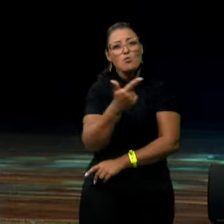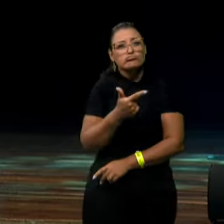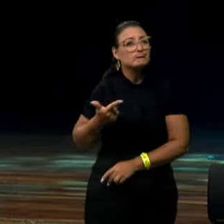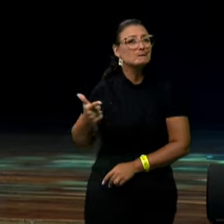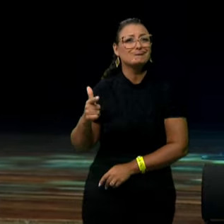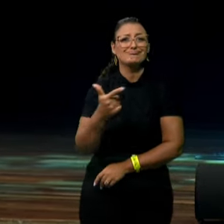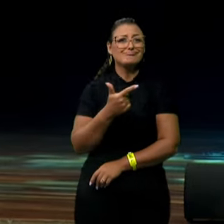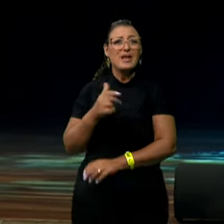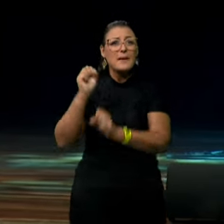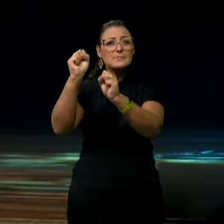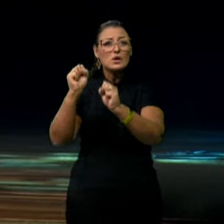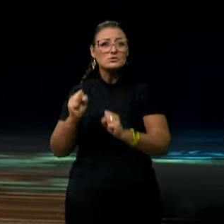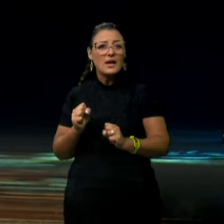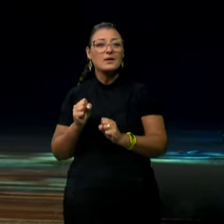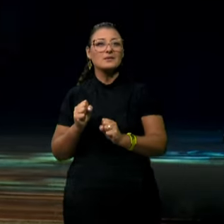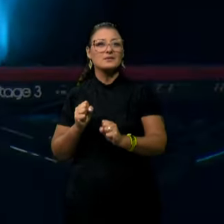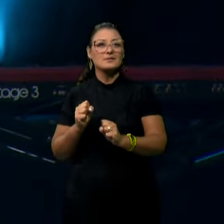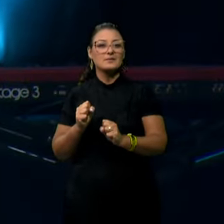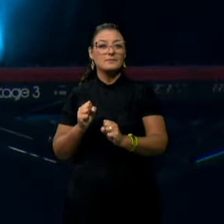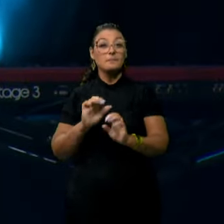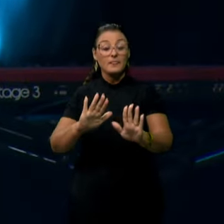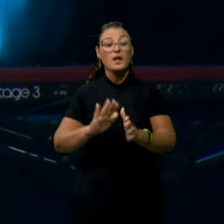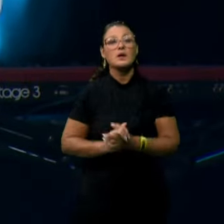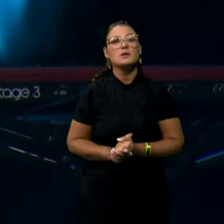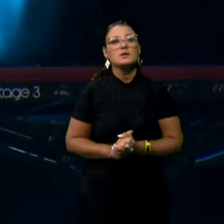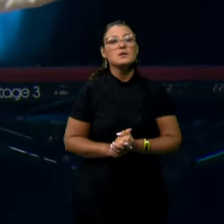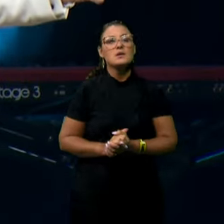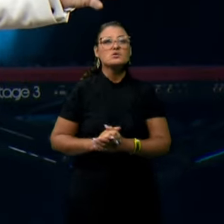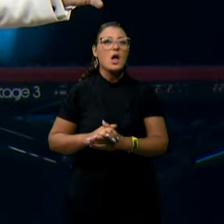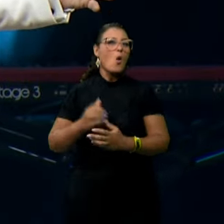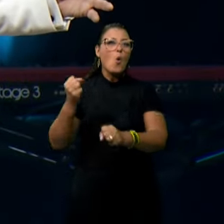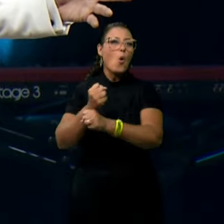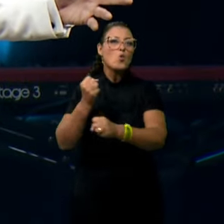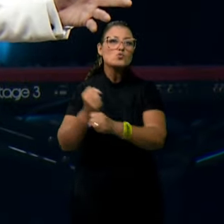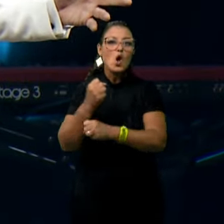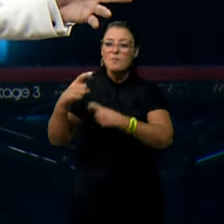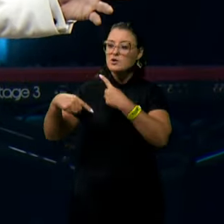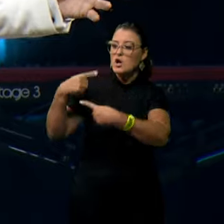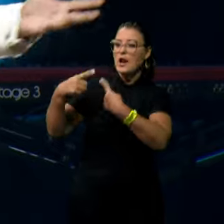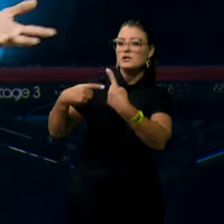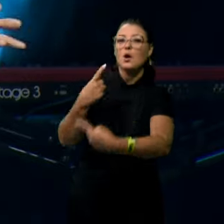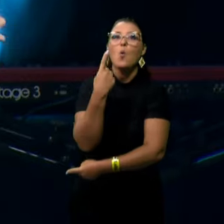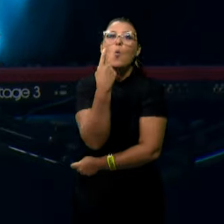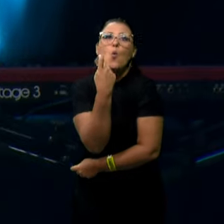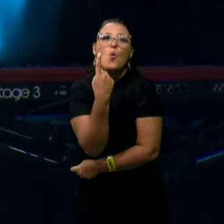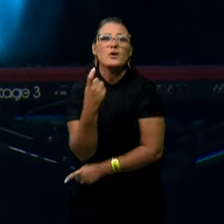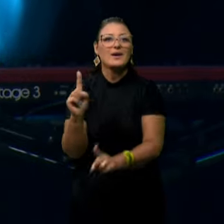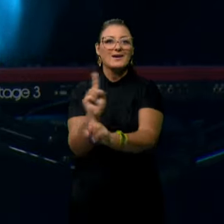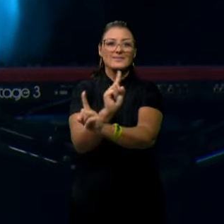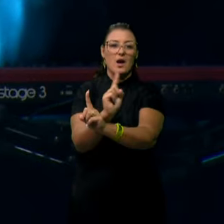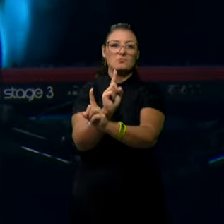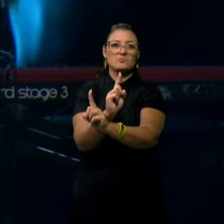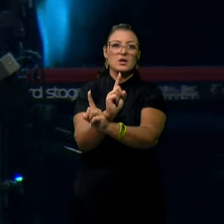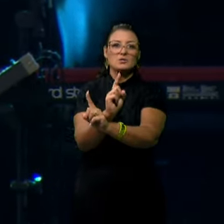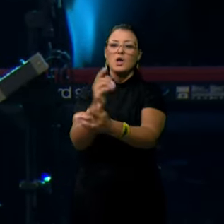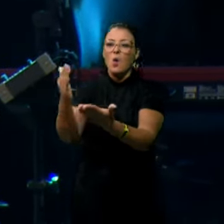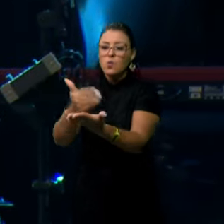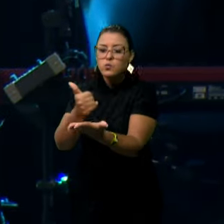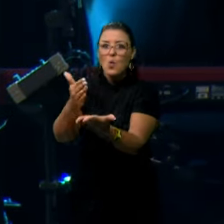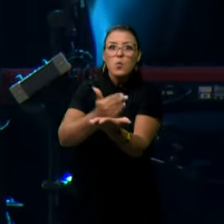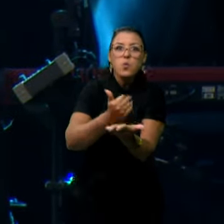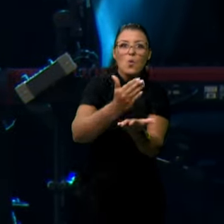existem coisas que você não constrói uma geração a menos que tenha um super milagre de Deus você é acumula e deixa para próxima